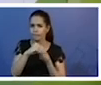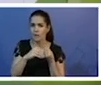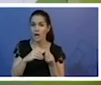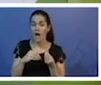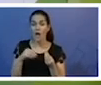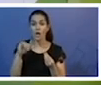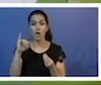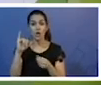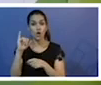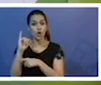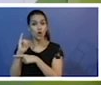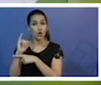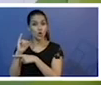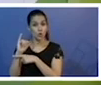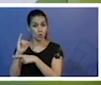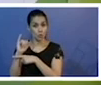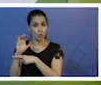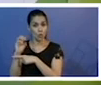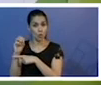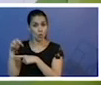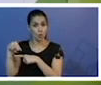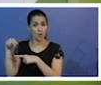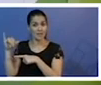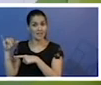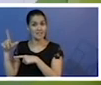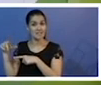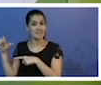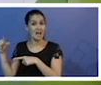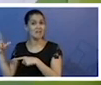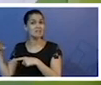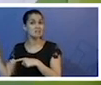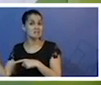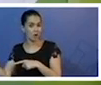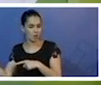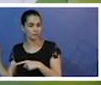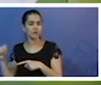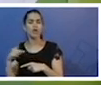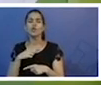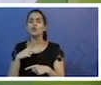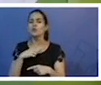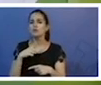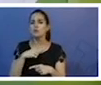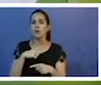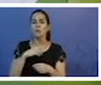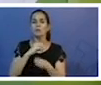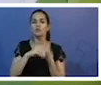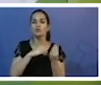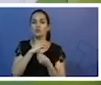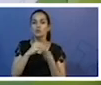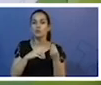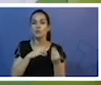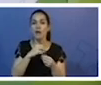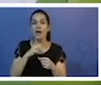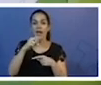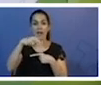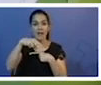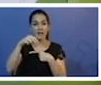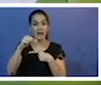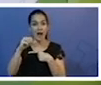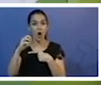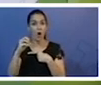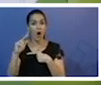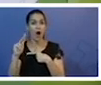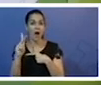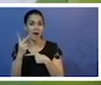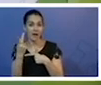ele vai liberar um H+ e o Cl-. E aqui nós temos o hidróxido de sódio, o NaOH. Ele